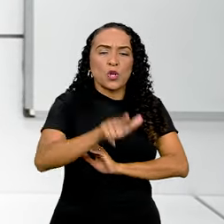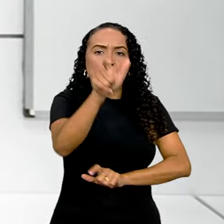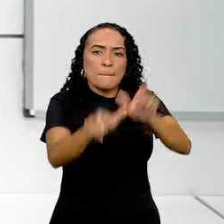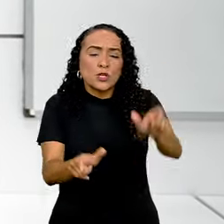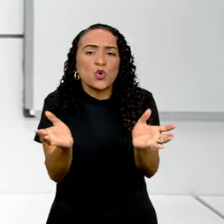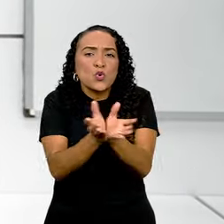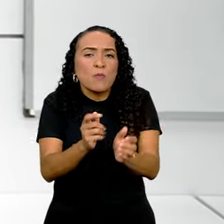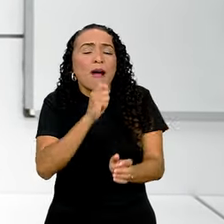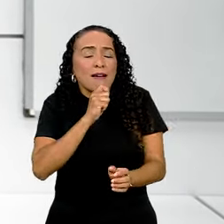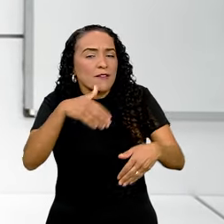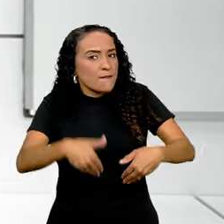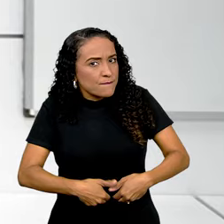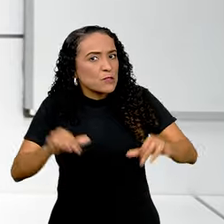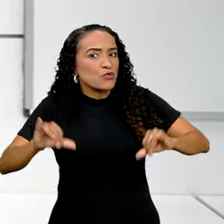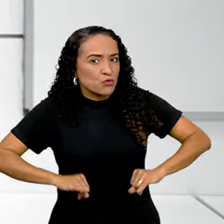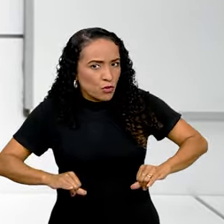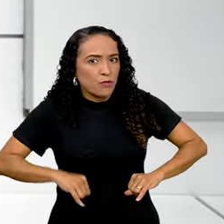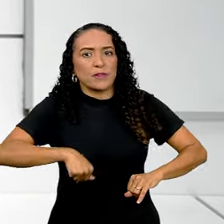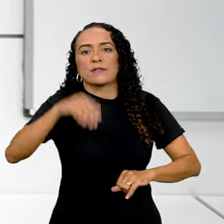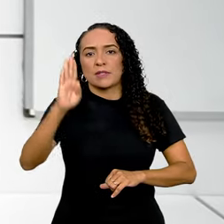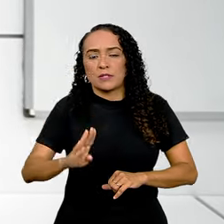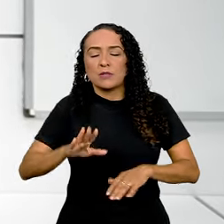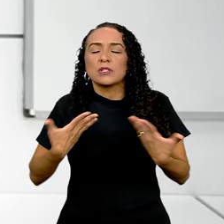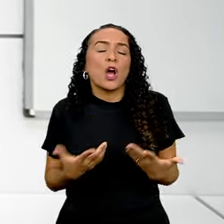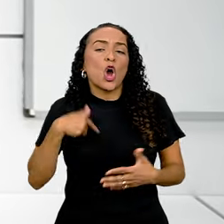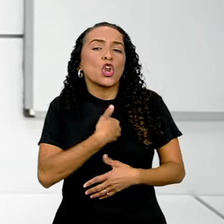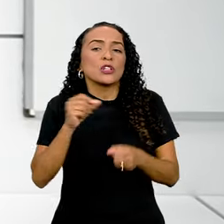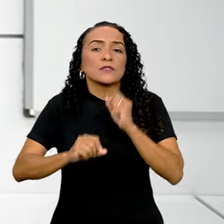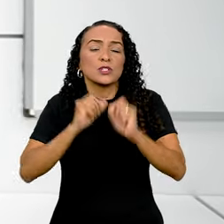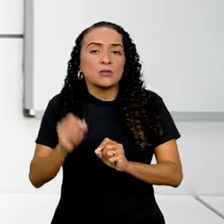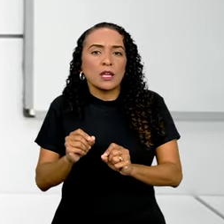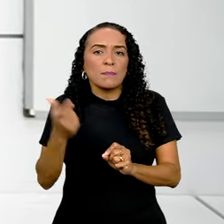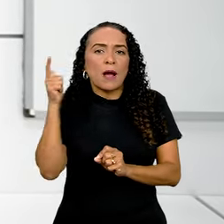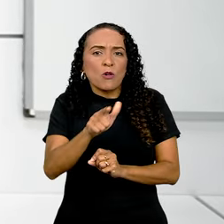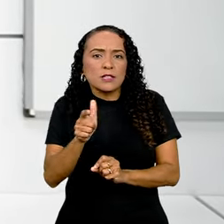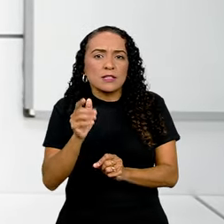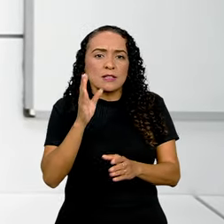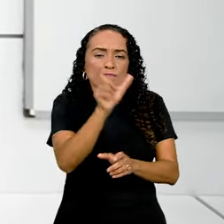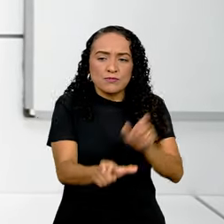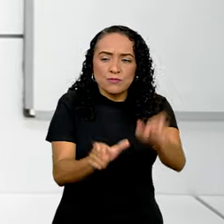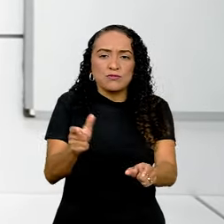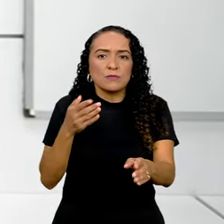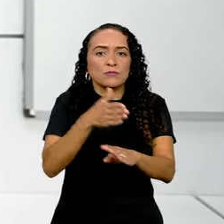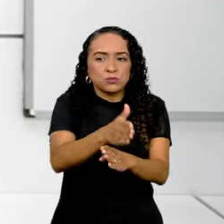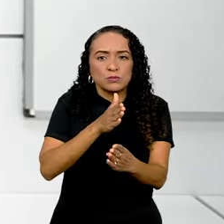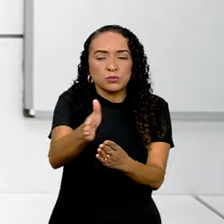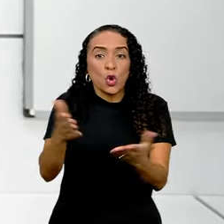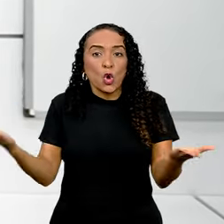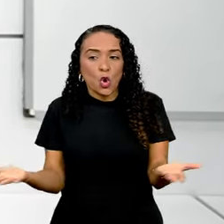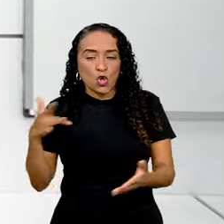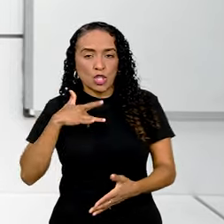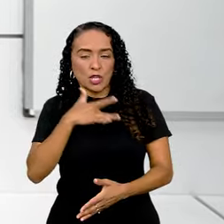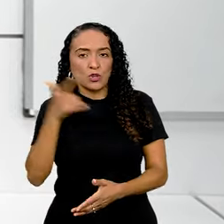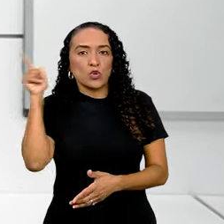restante num grupo de pessoas que ainda sofrem com a fome no nosso país e e o que que a gente tá fazendo para chegar nessas pessoas primeiro hoje a